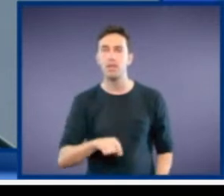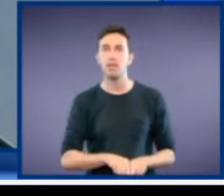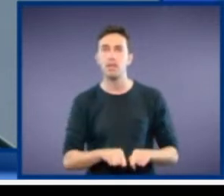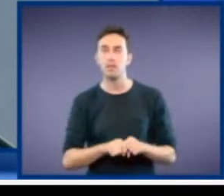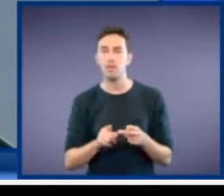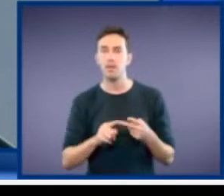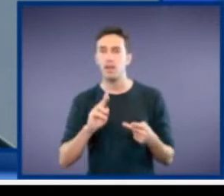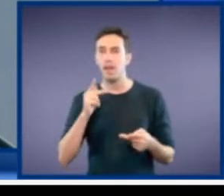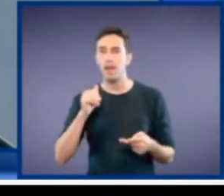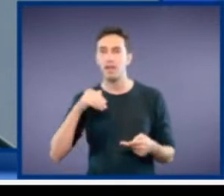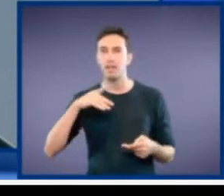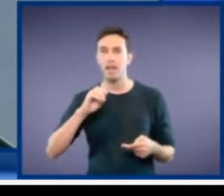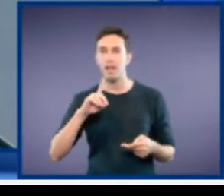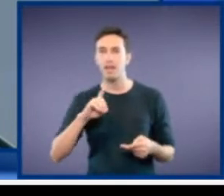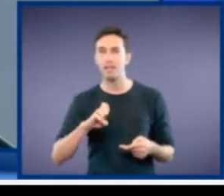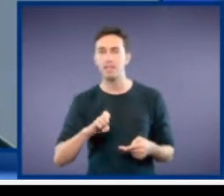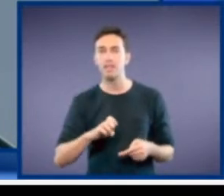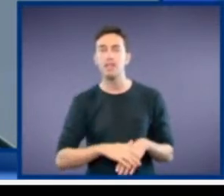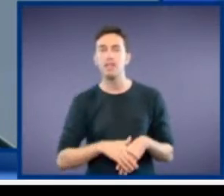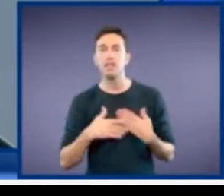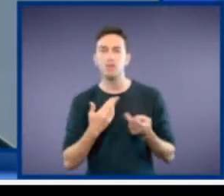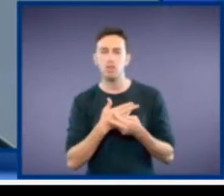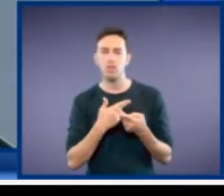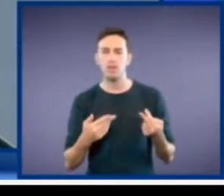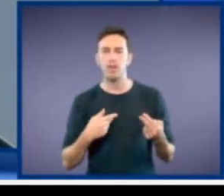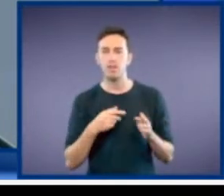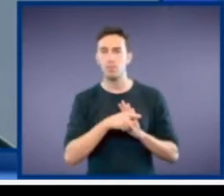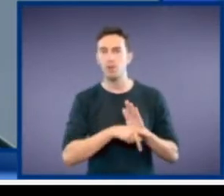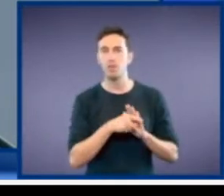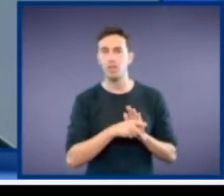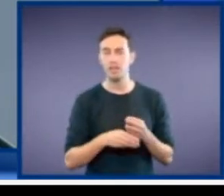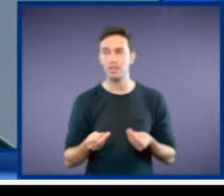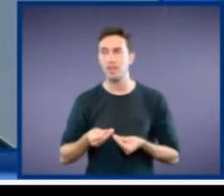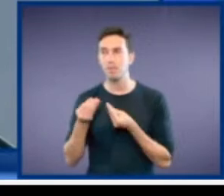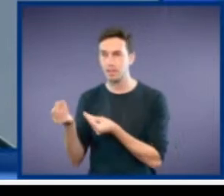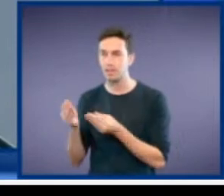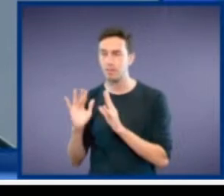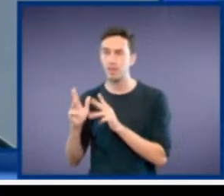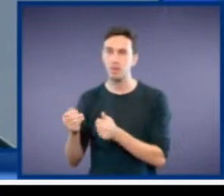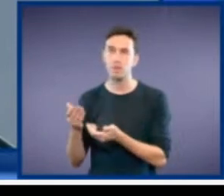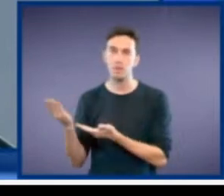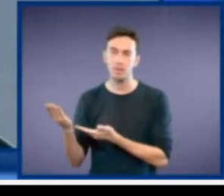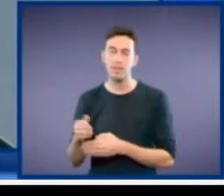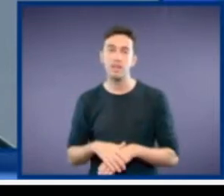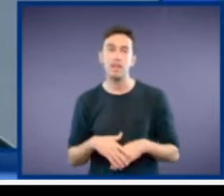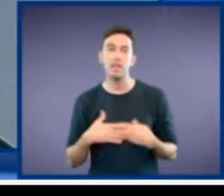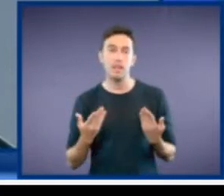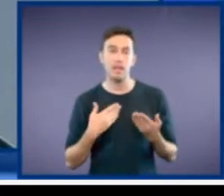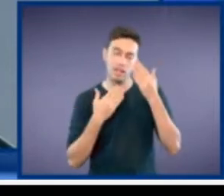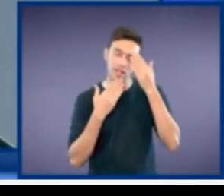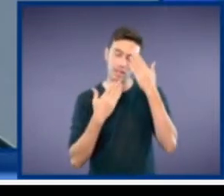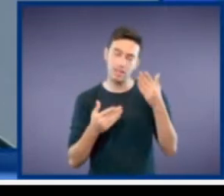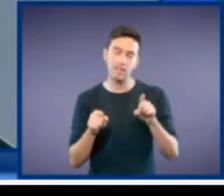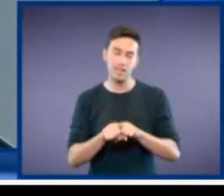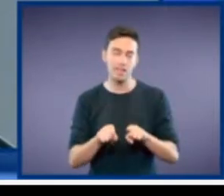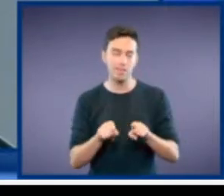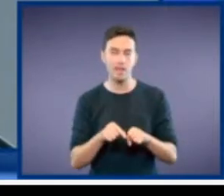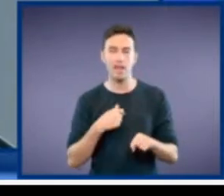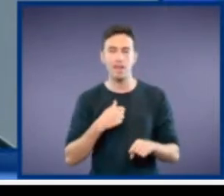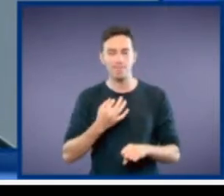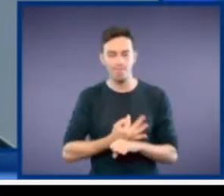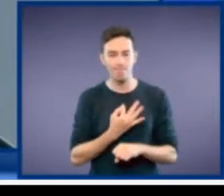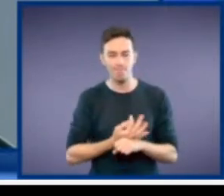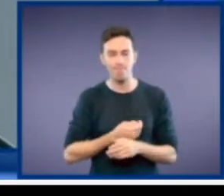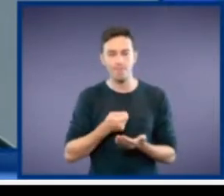e não só nesse, mas como outros projetos que temos passado a eles. E agradecer especialmente aqui a persistência e a resiliência dos meus